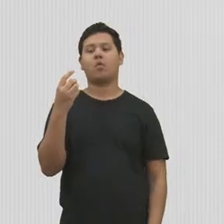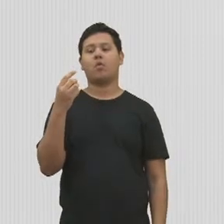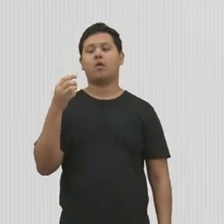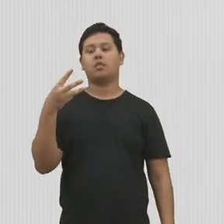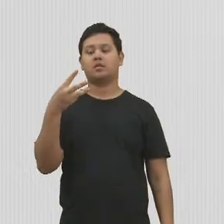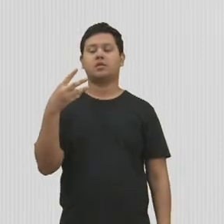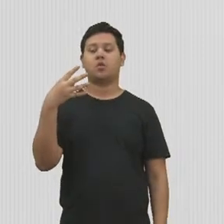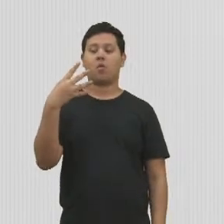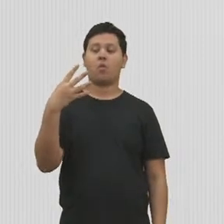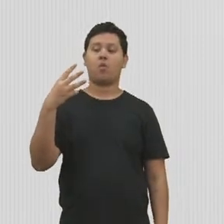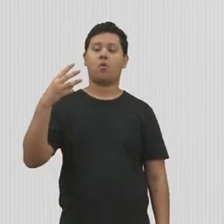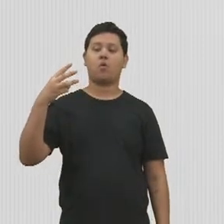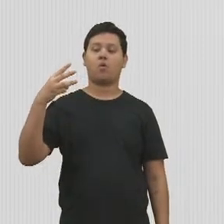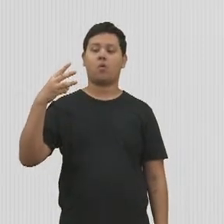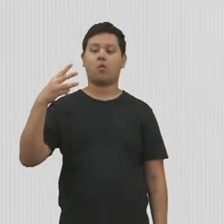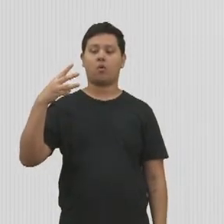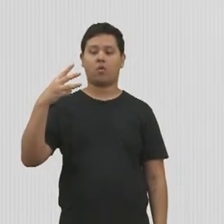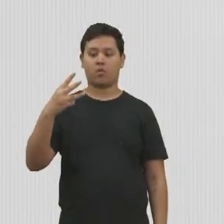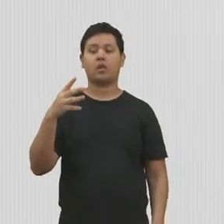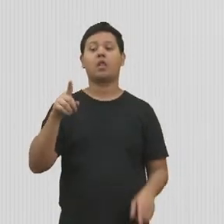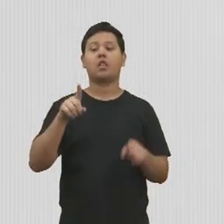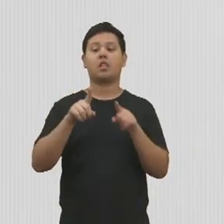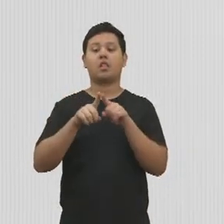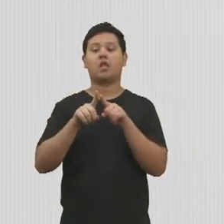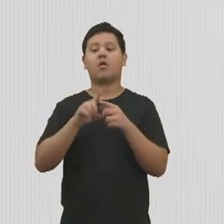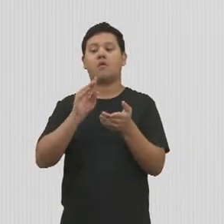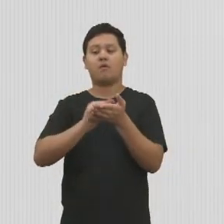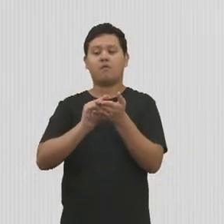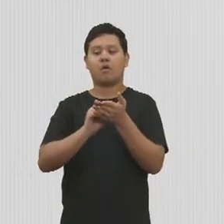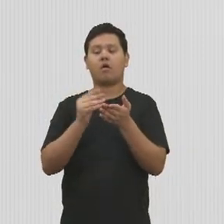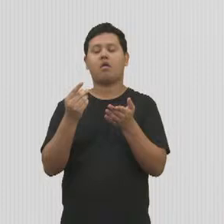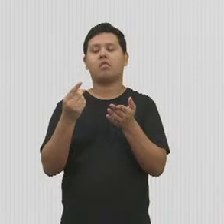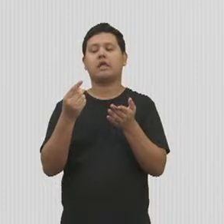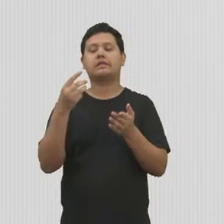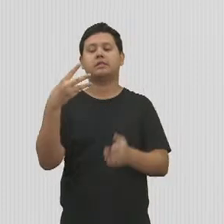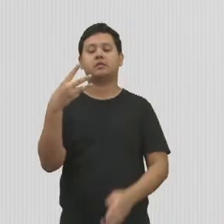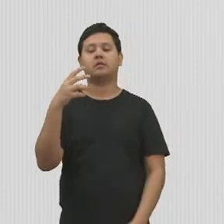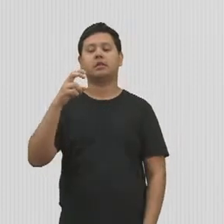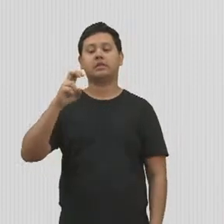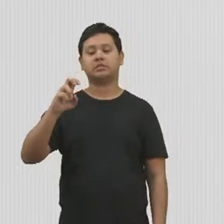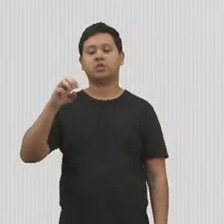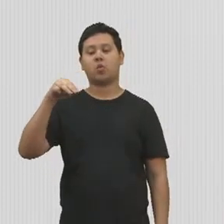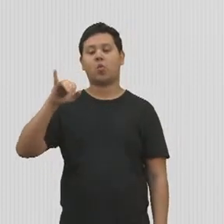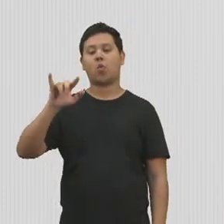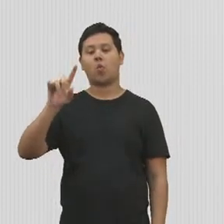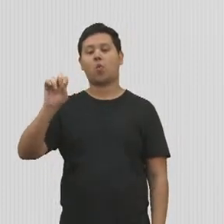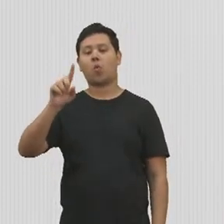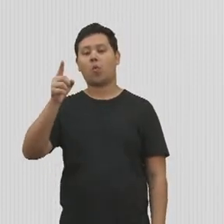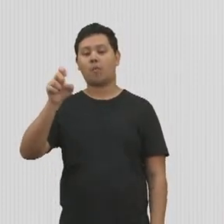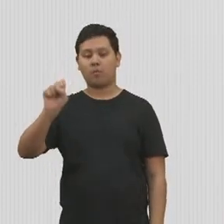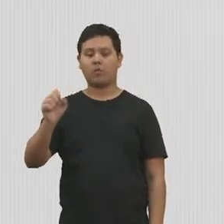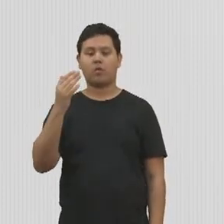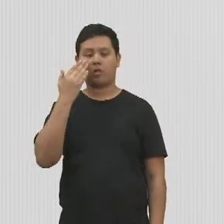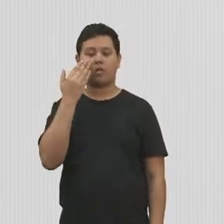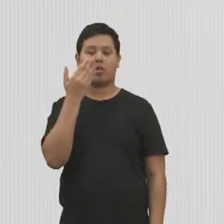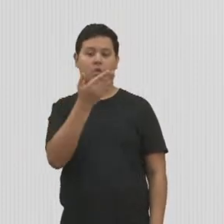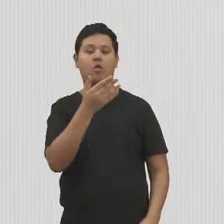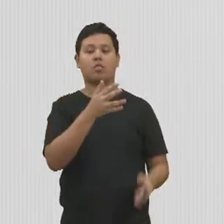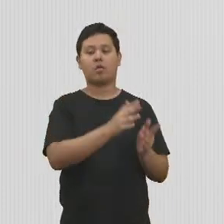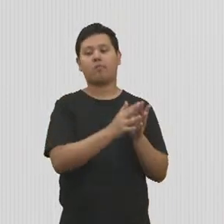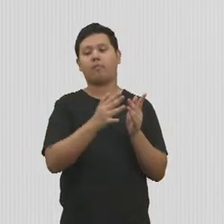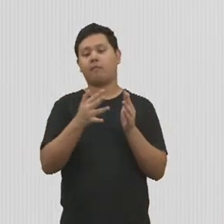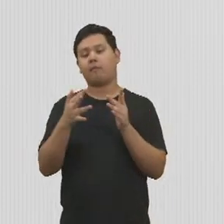1.343.000, mais os restos a pagar de 2023 de 35 milhões, os processados, e os